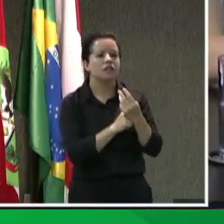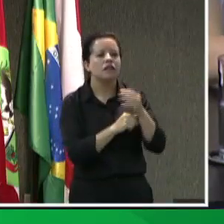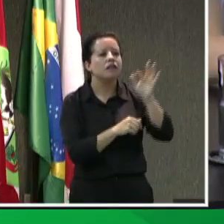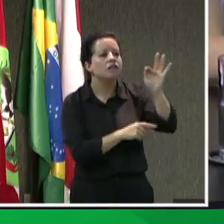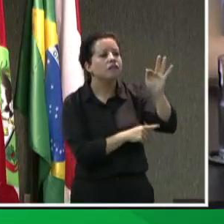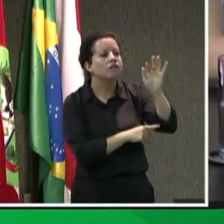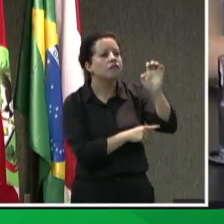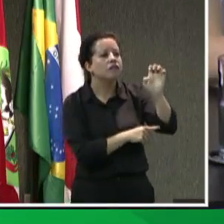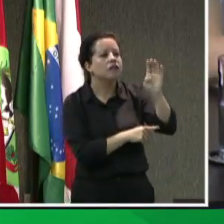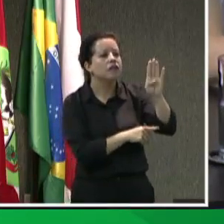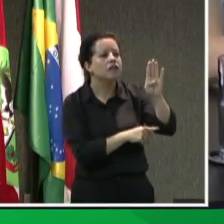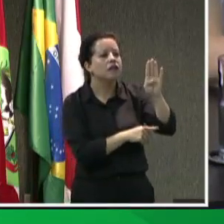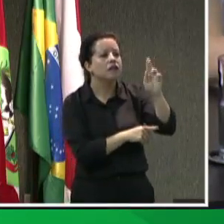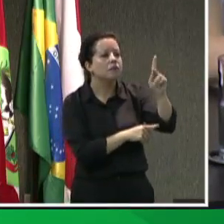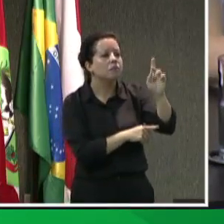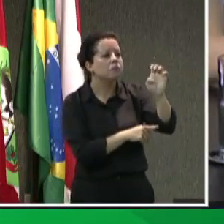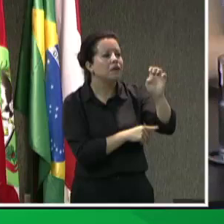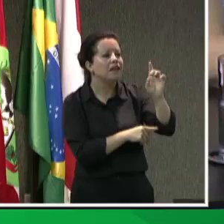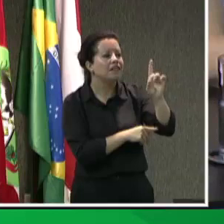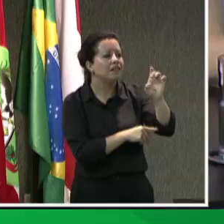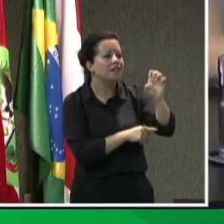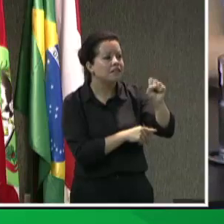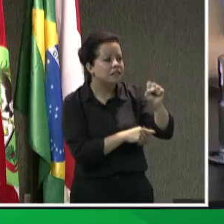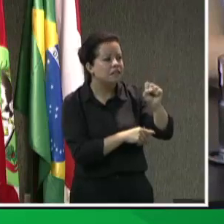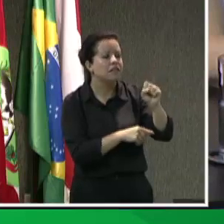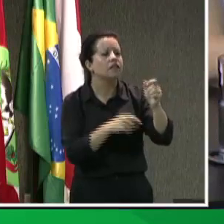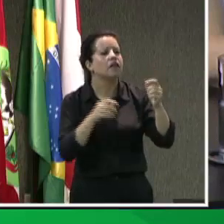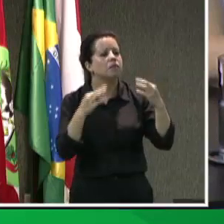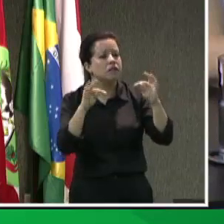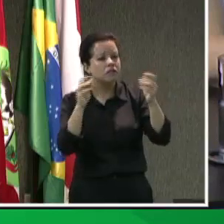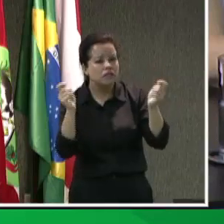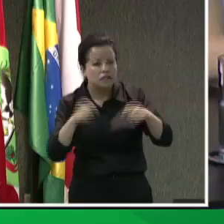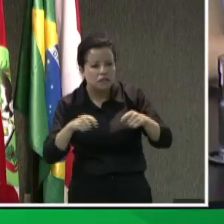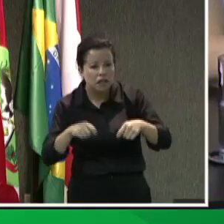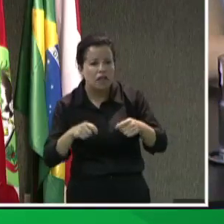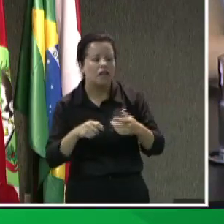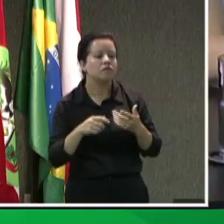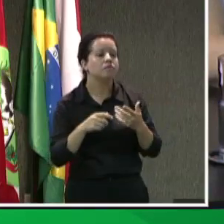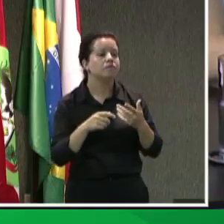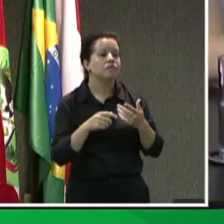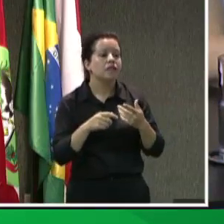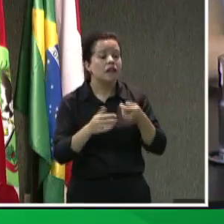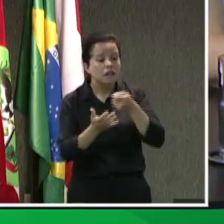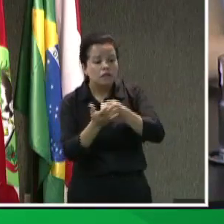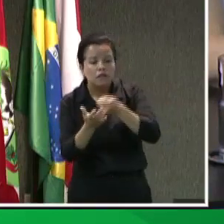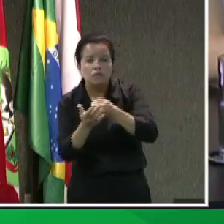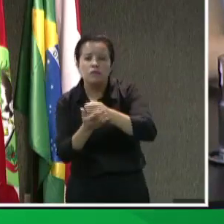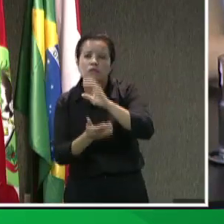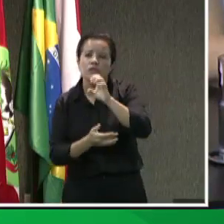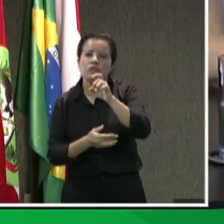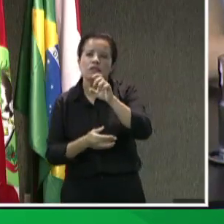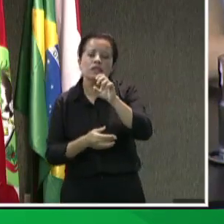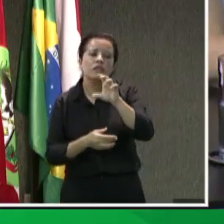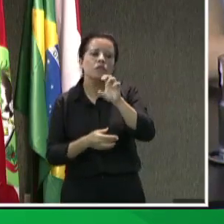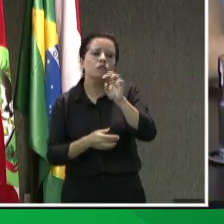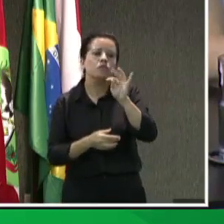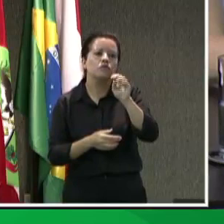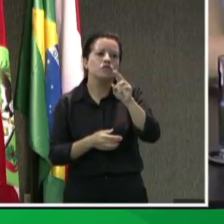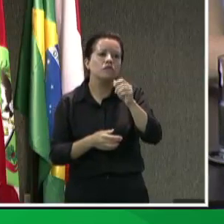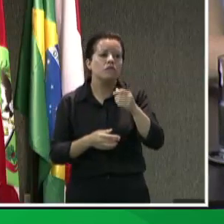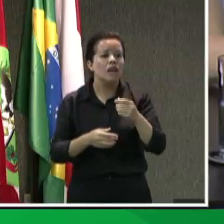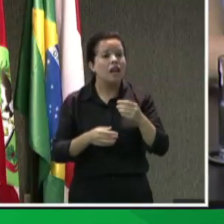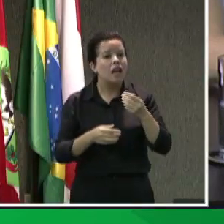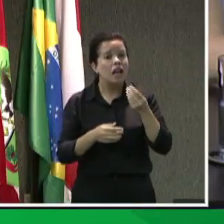né, que é uma tecnologia que está à disposição, e a gente começou a cobrar do Executivo, do porquê que não tinha implementado algo que é tão